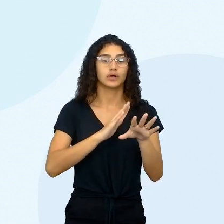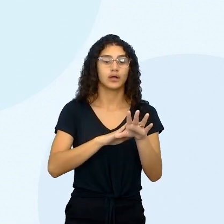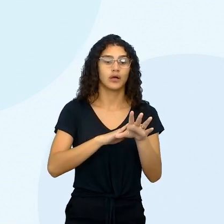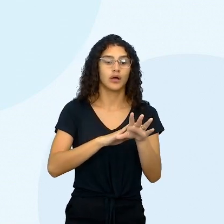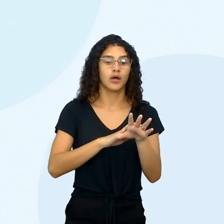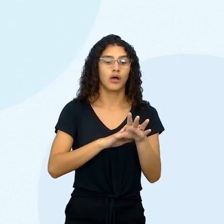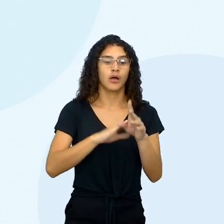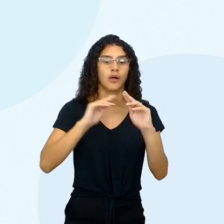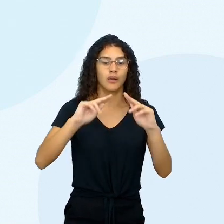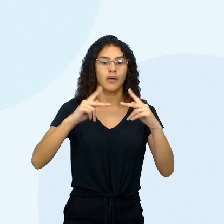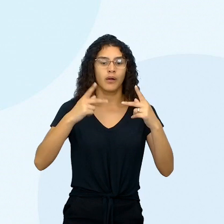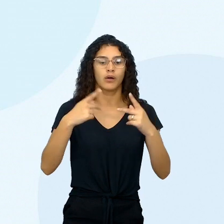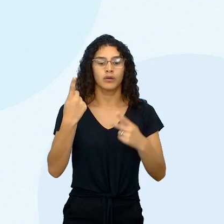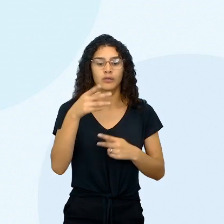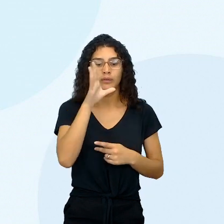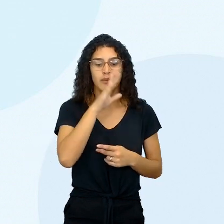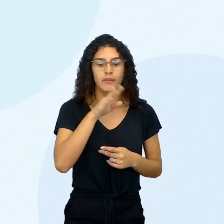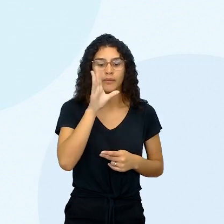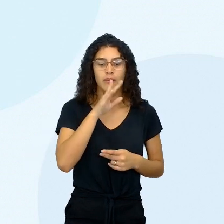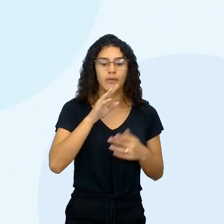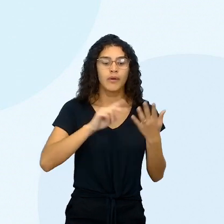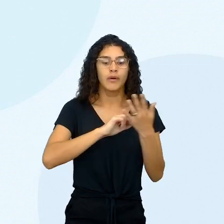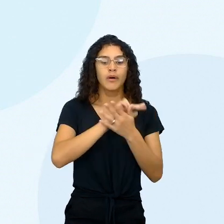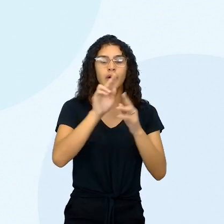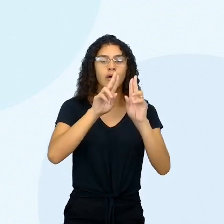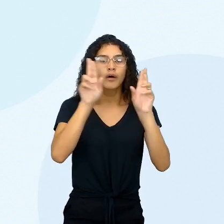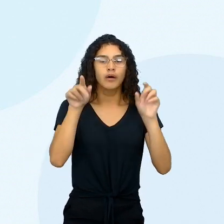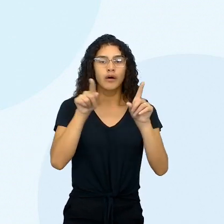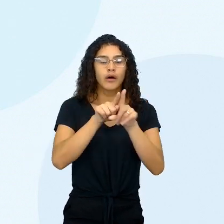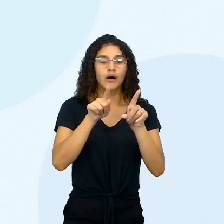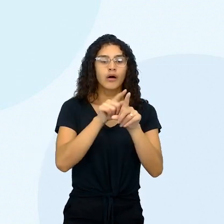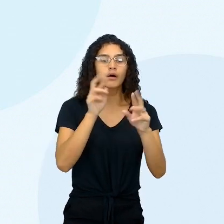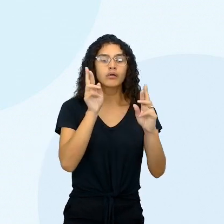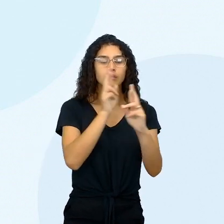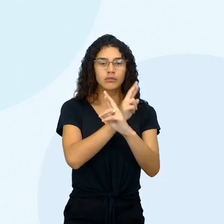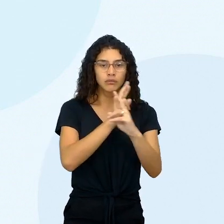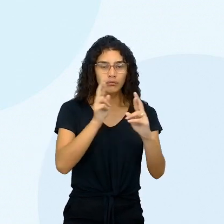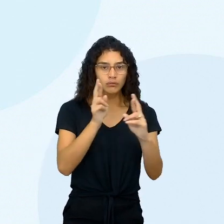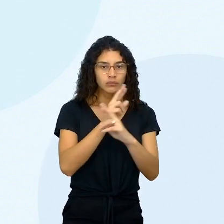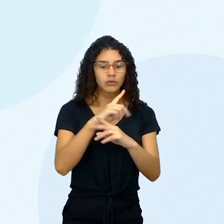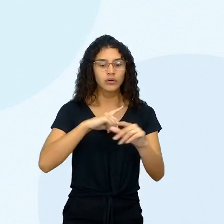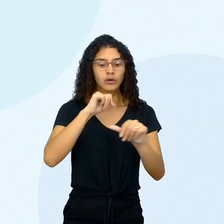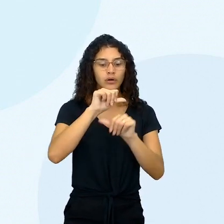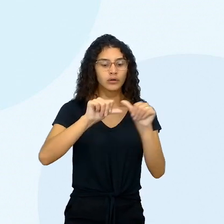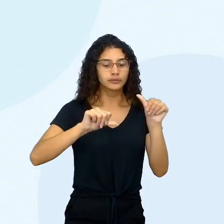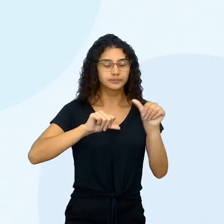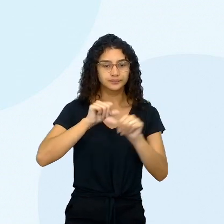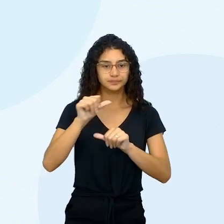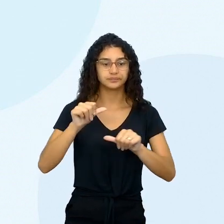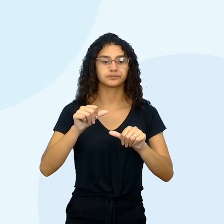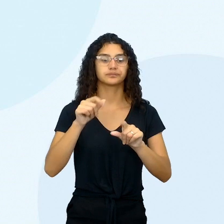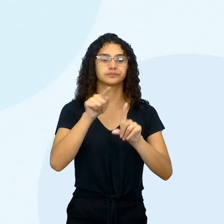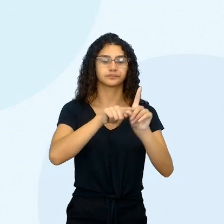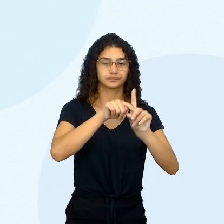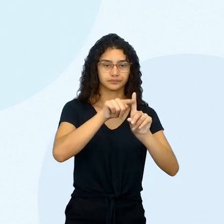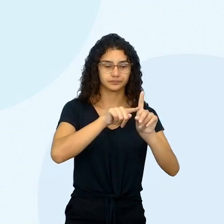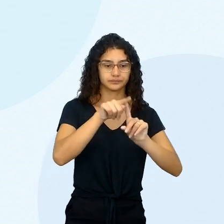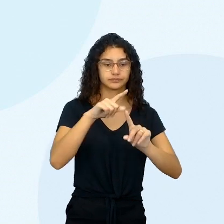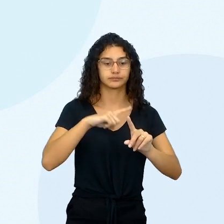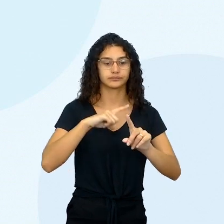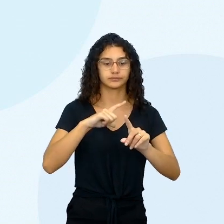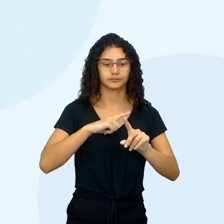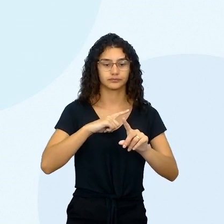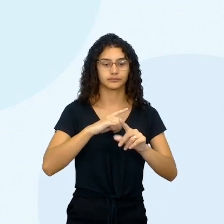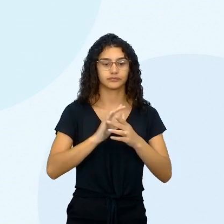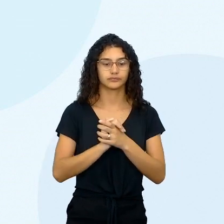essas linkagens que eu estava comentando sobre as outras temáticas, então, relação, mudanças climáticas e conservação da biodiversidade,